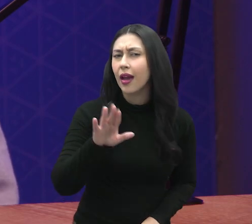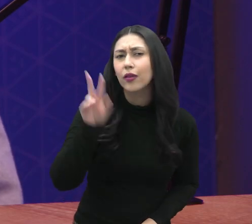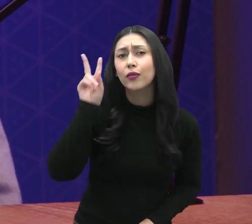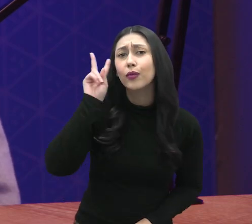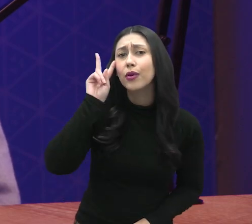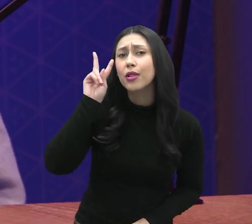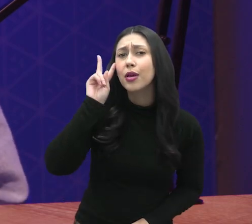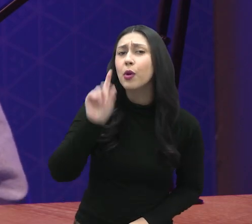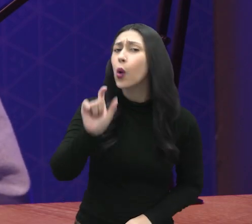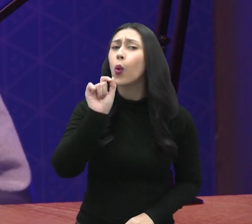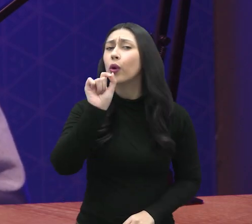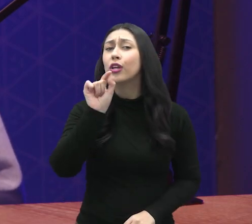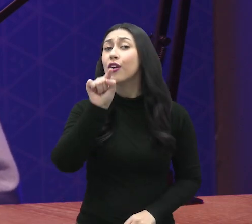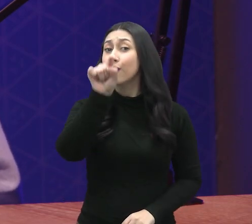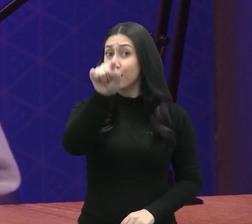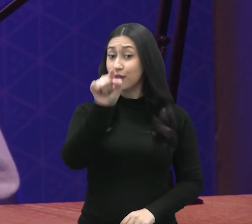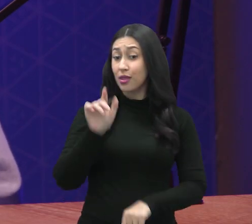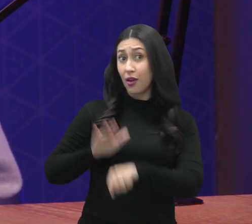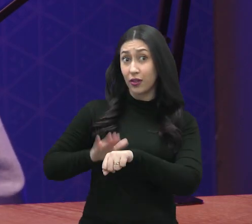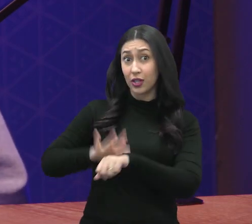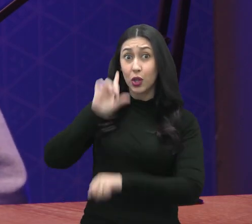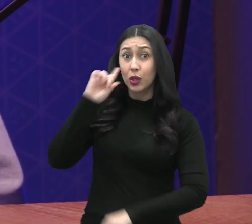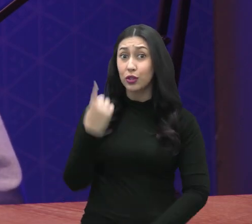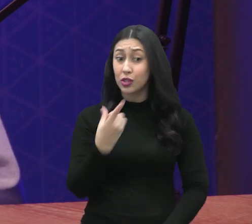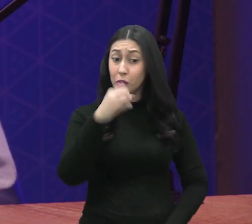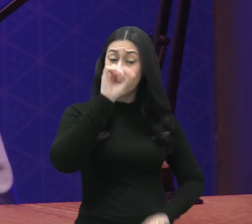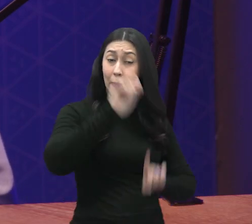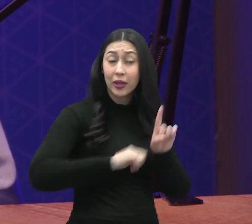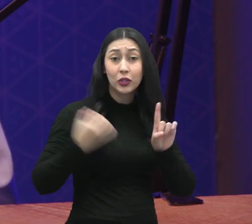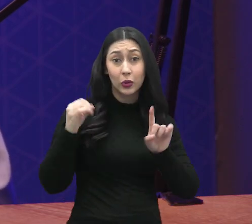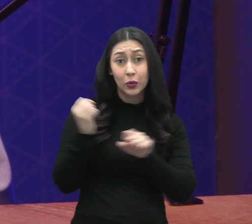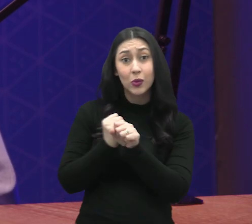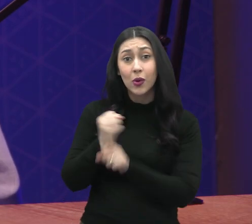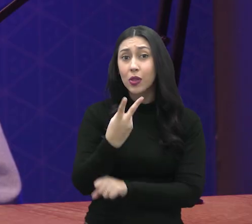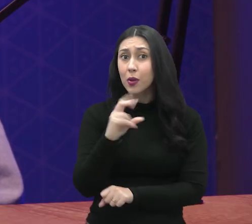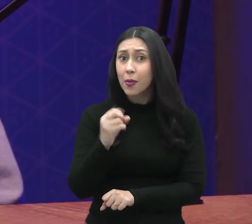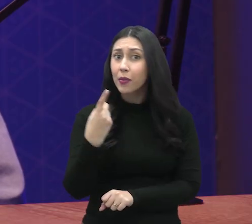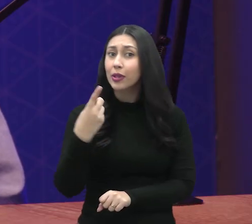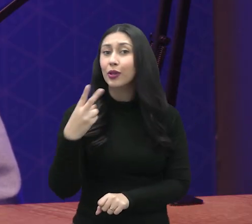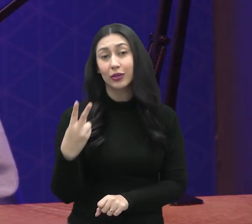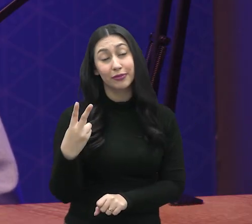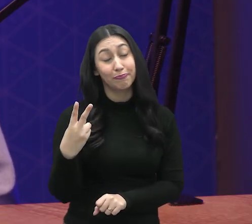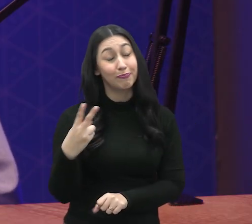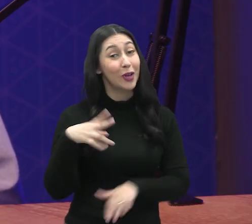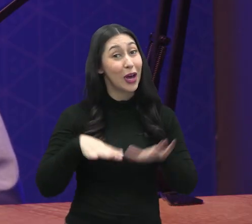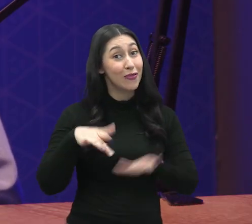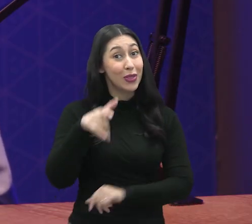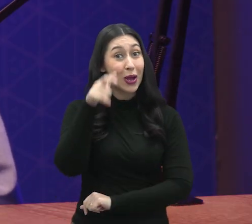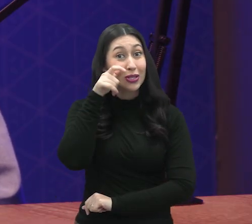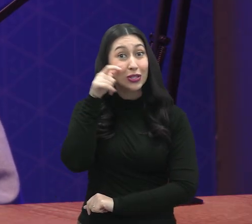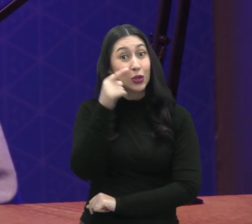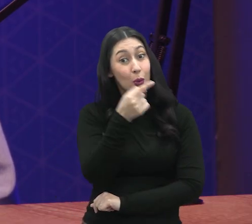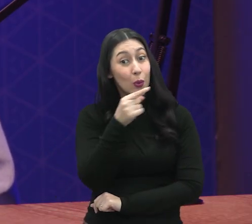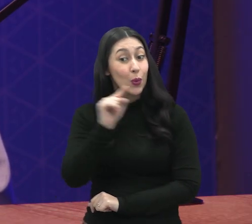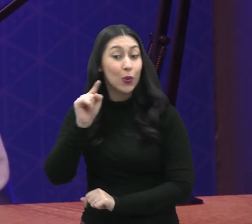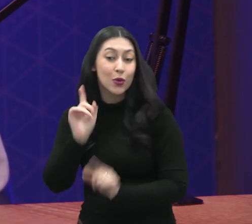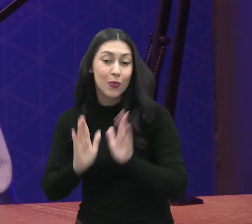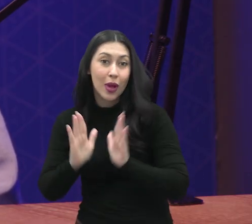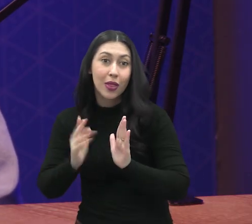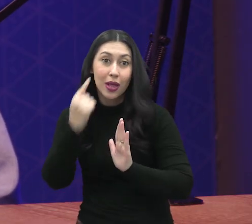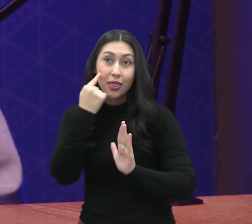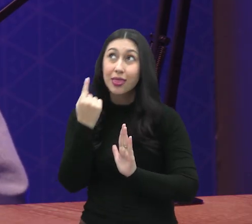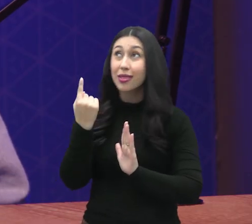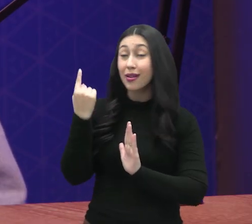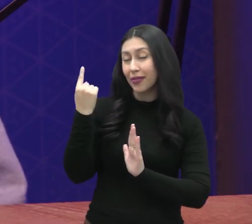Você sabe o que estava fazendo no dia 19 de outubro de 2012? Provavelmente assistindo ao último episódio de Avenida